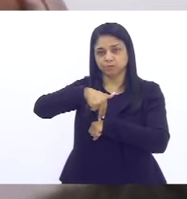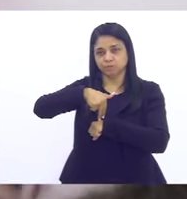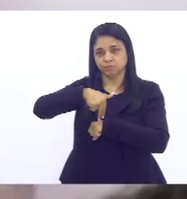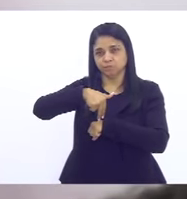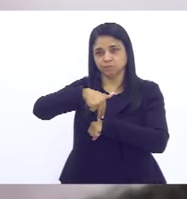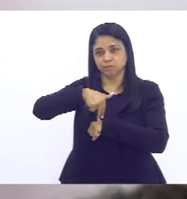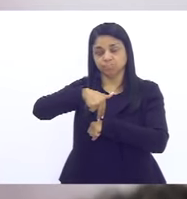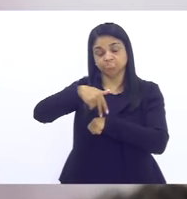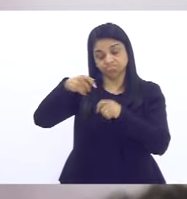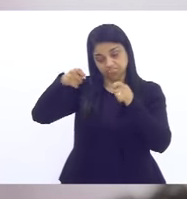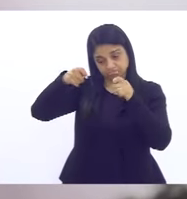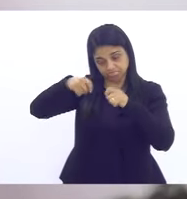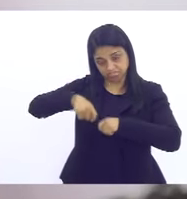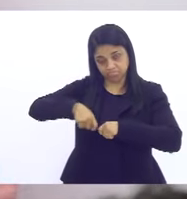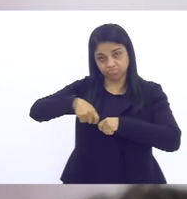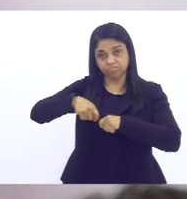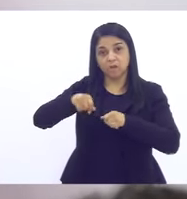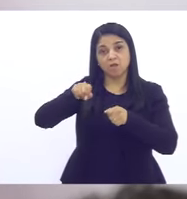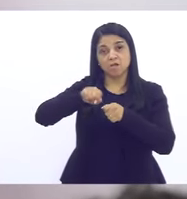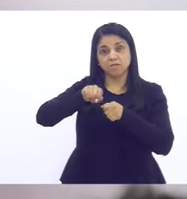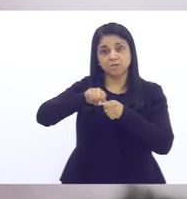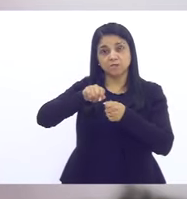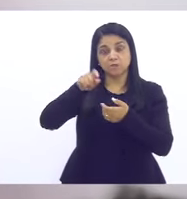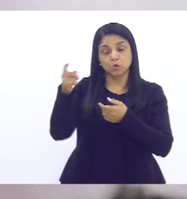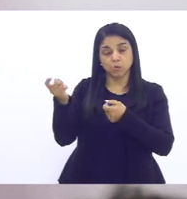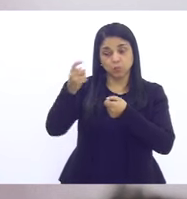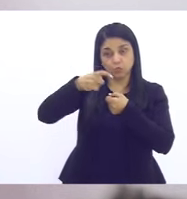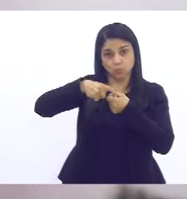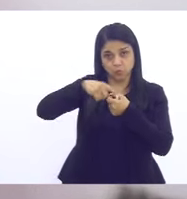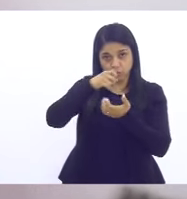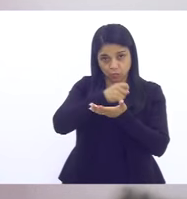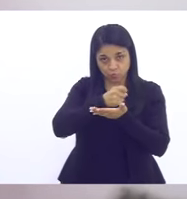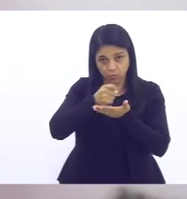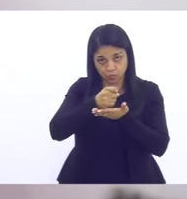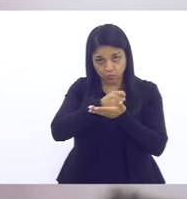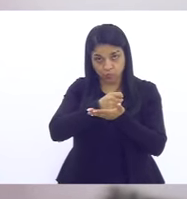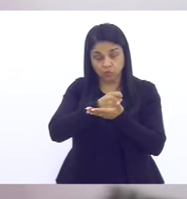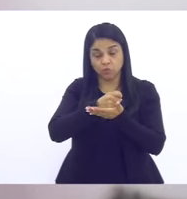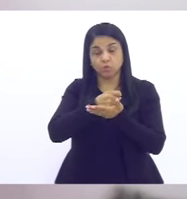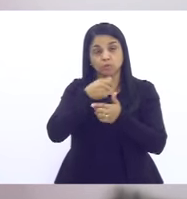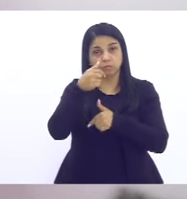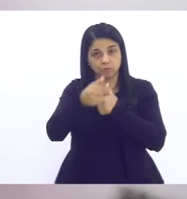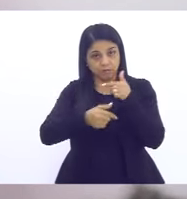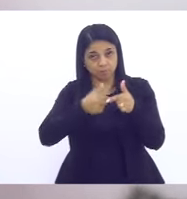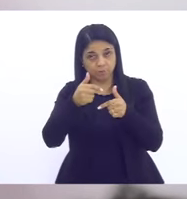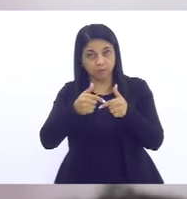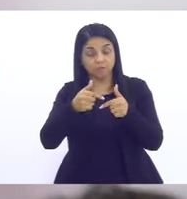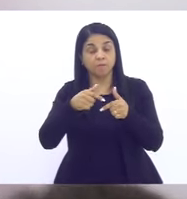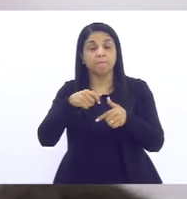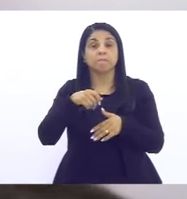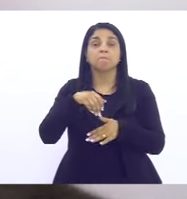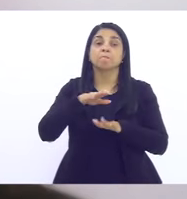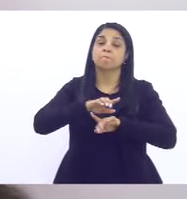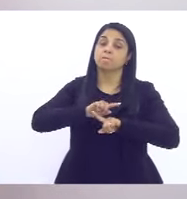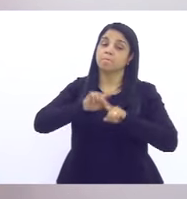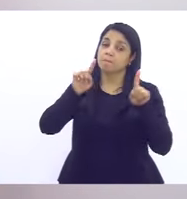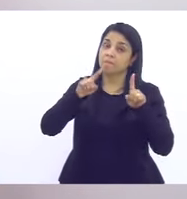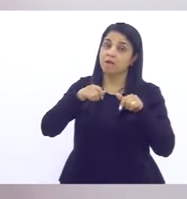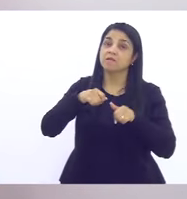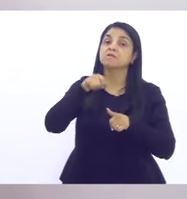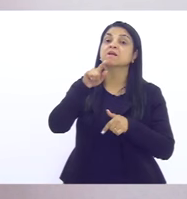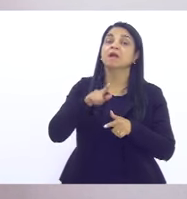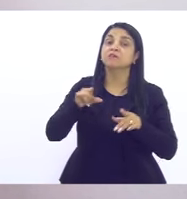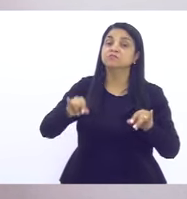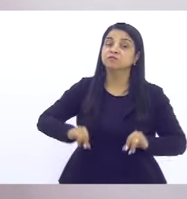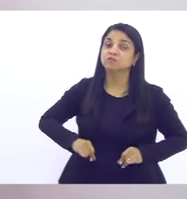como competência fazer a concessão desses serviços, mas quem sofre somos nós aqui nos